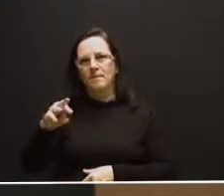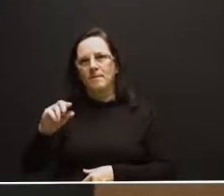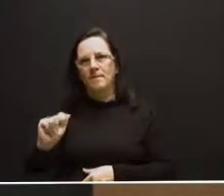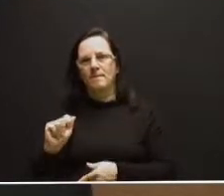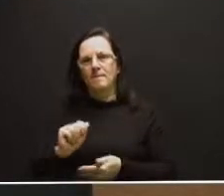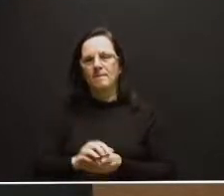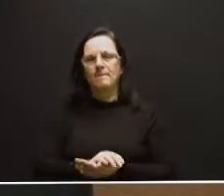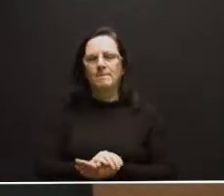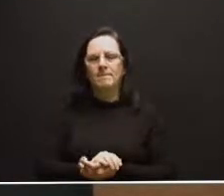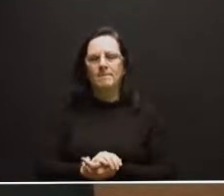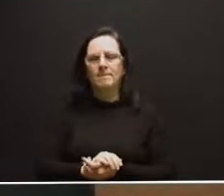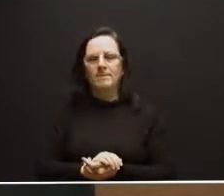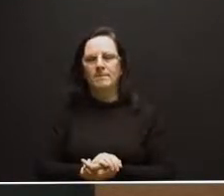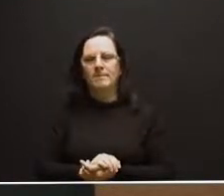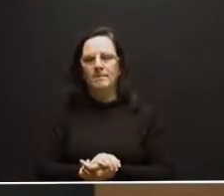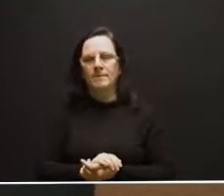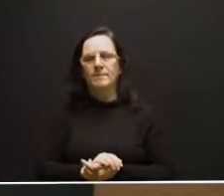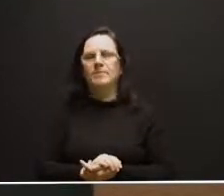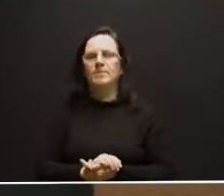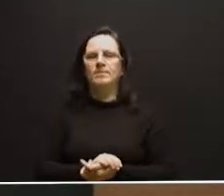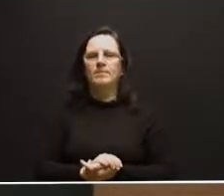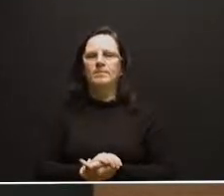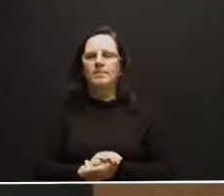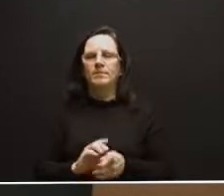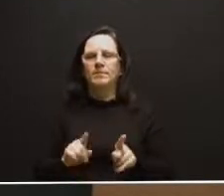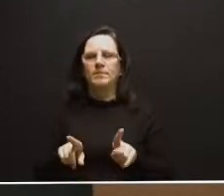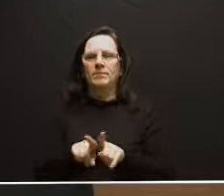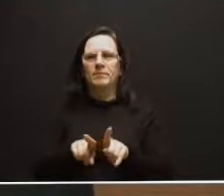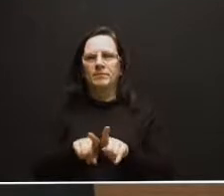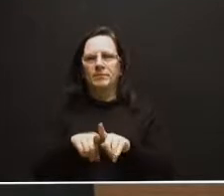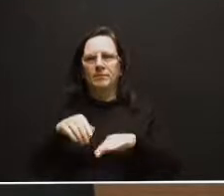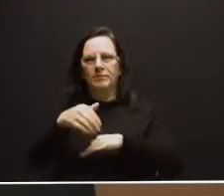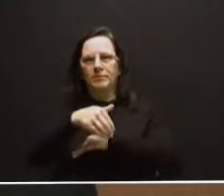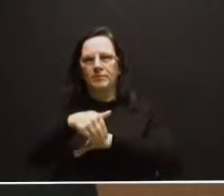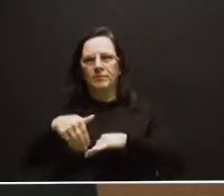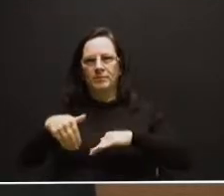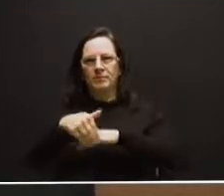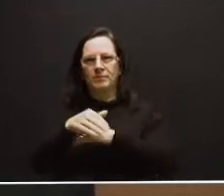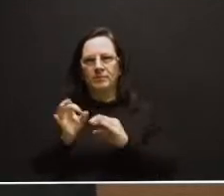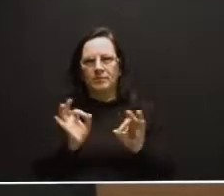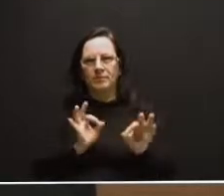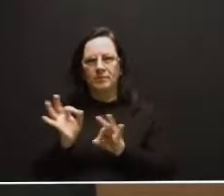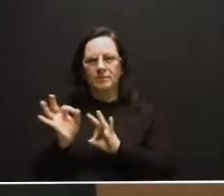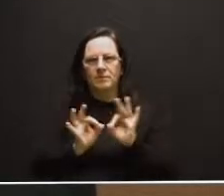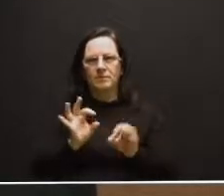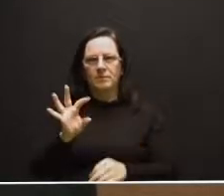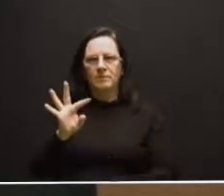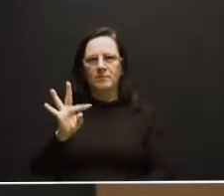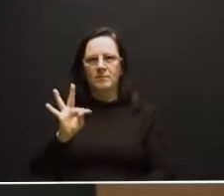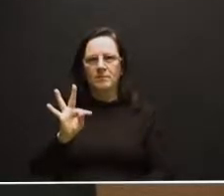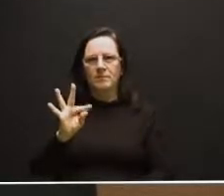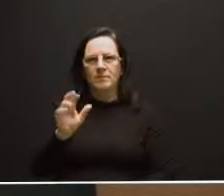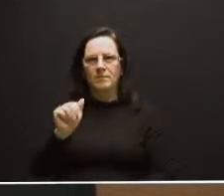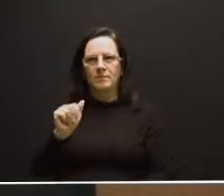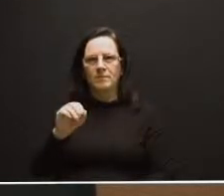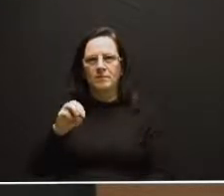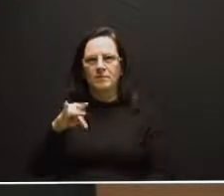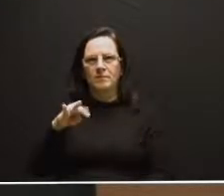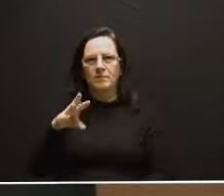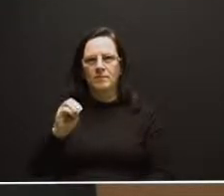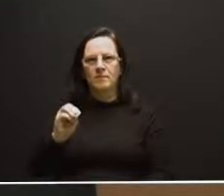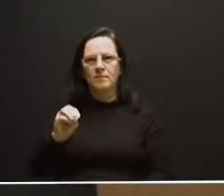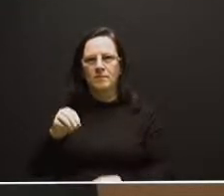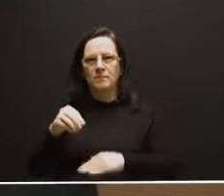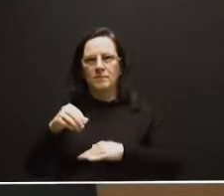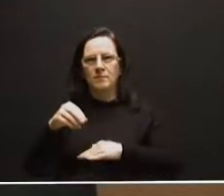encaminhe-se manutenção no calçamento da rua tamoio no trecho entre a avenida henry